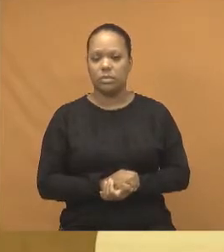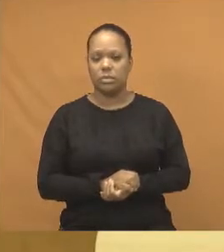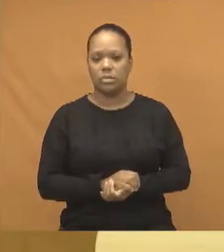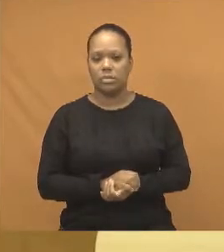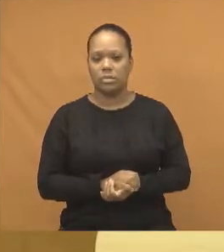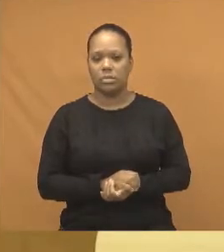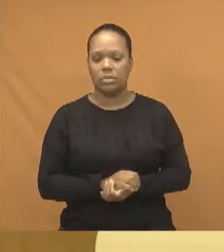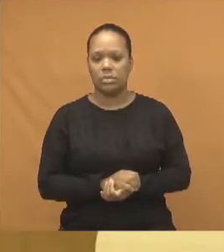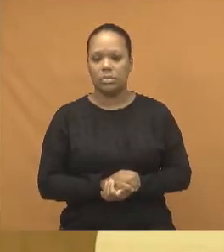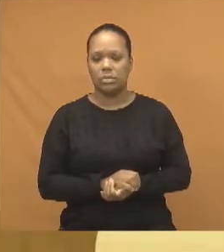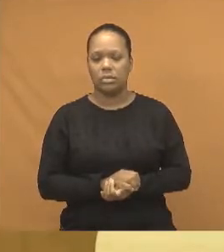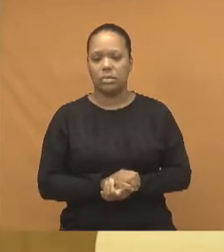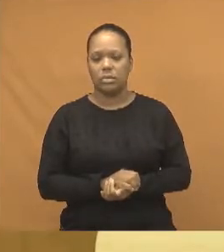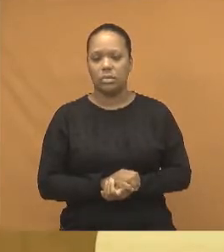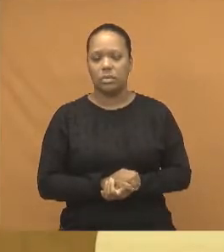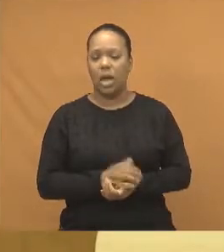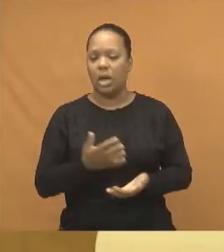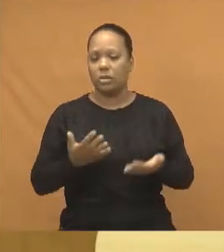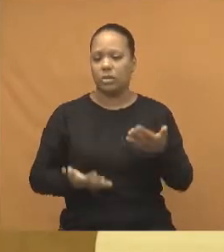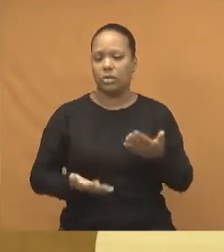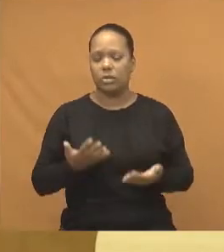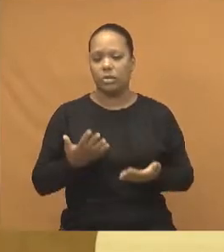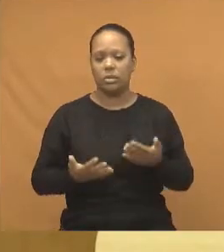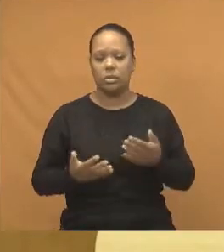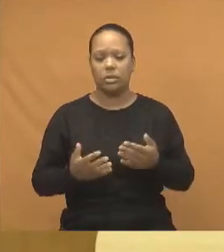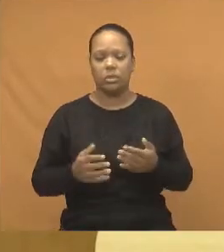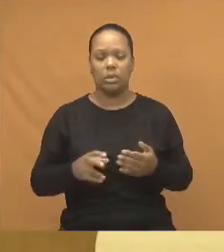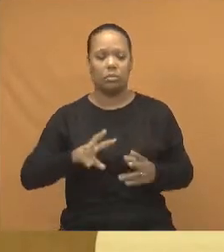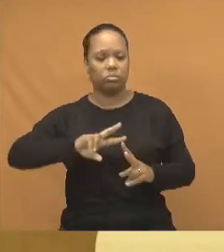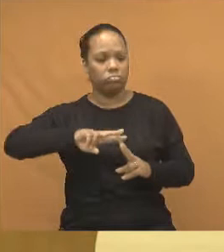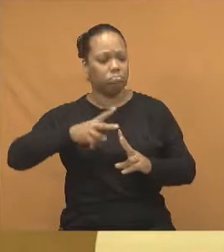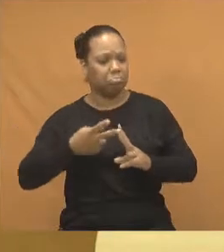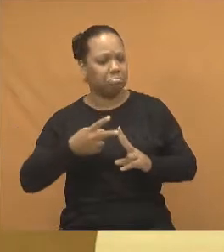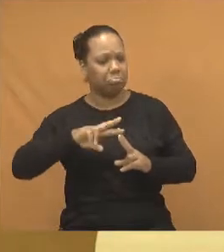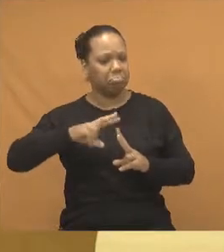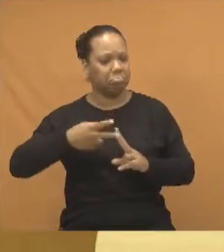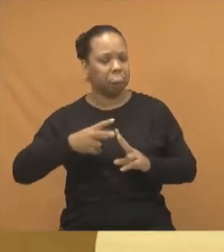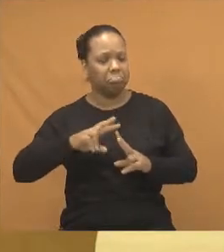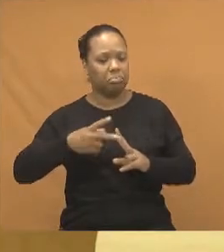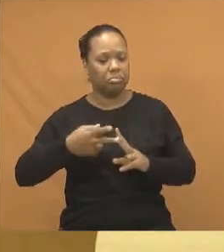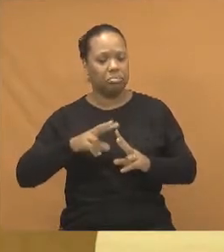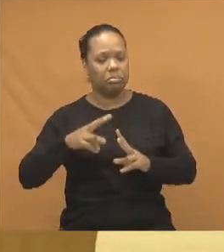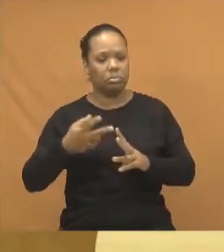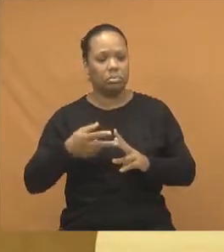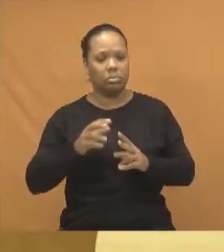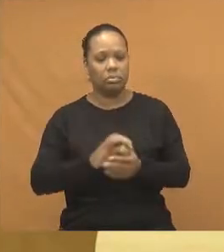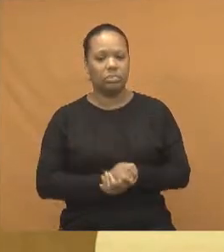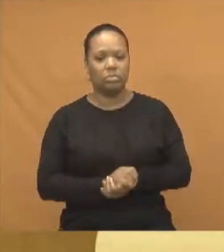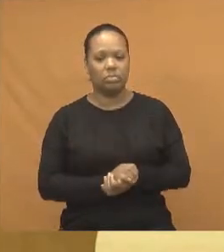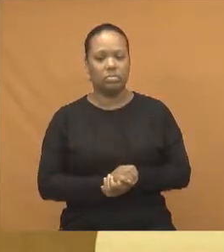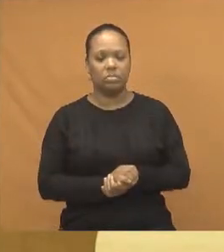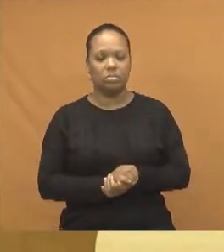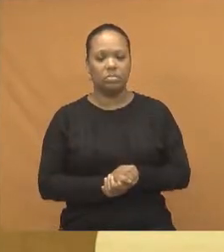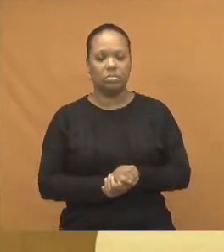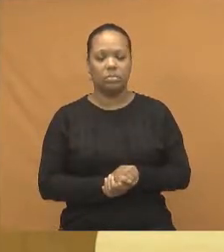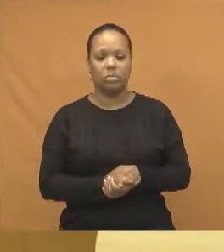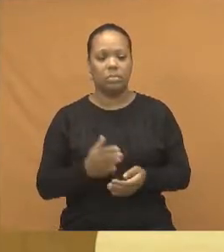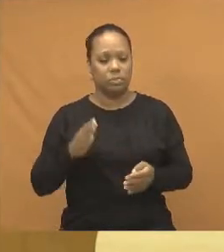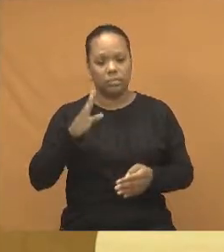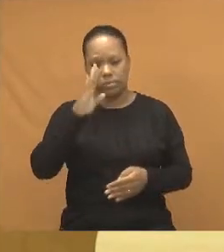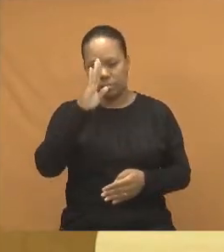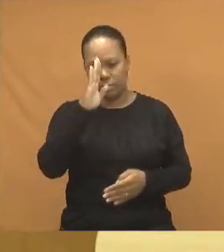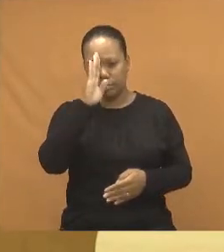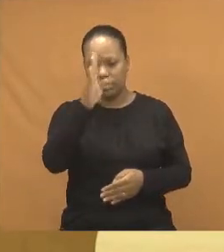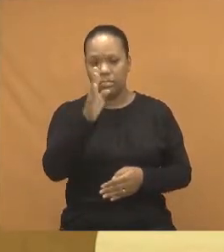essa oscilação glicêmica, que não é particularmente computado, passam a ser atendidos